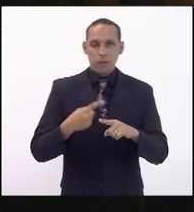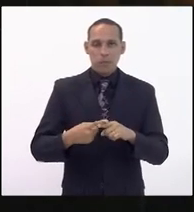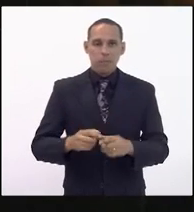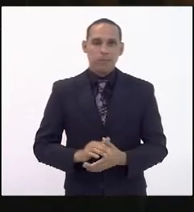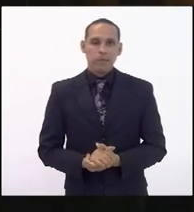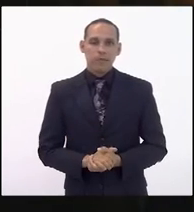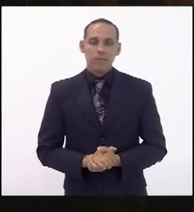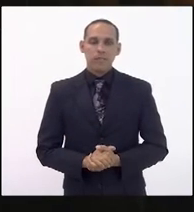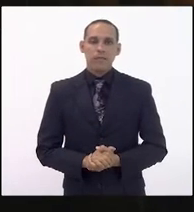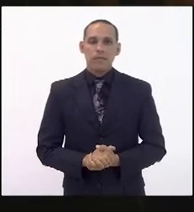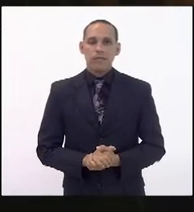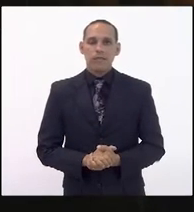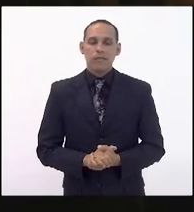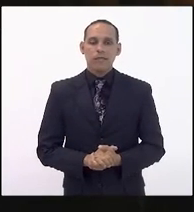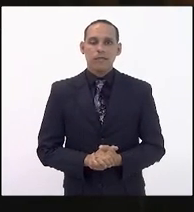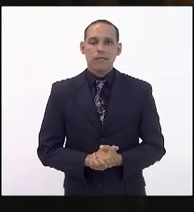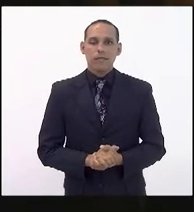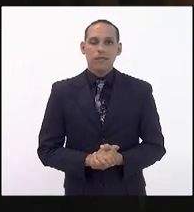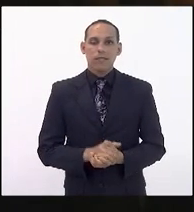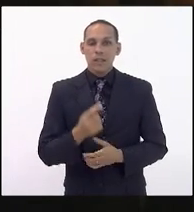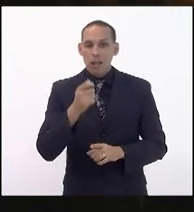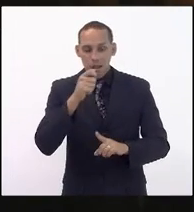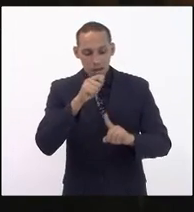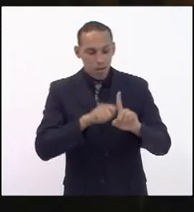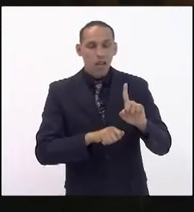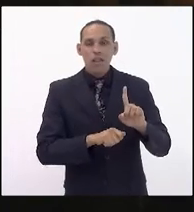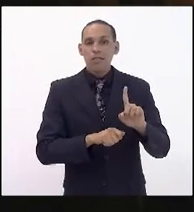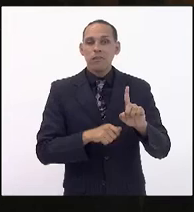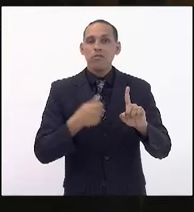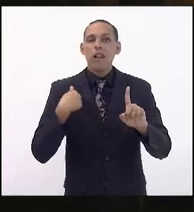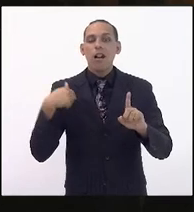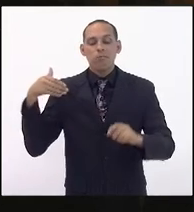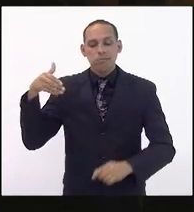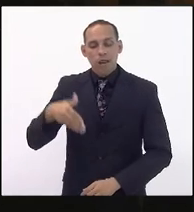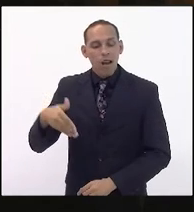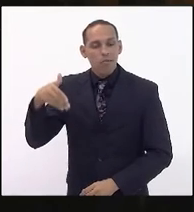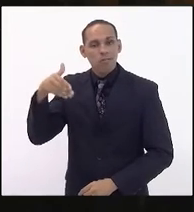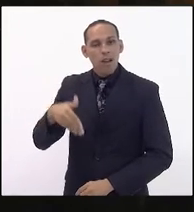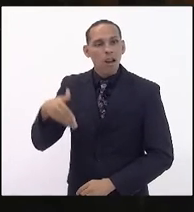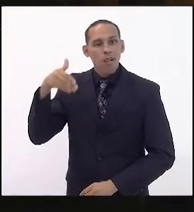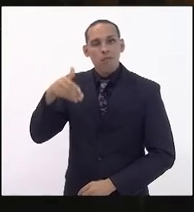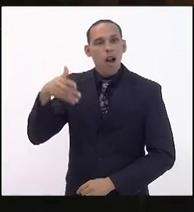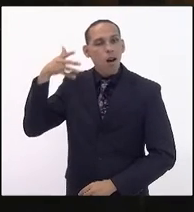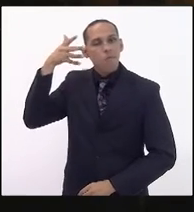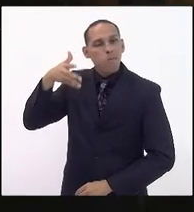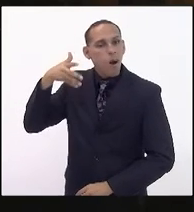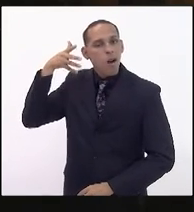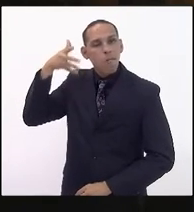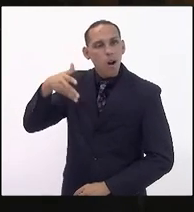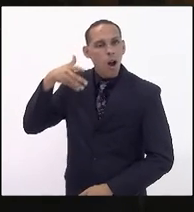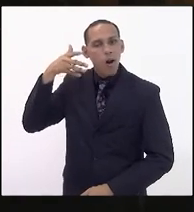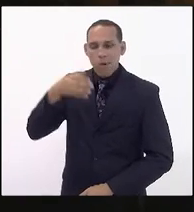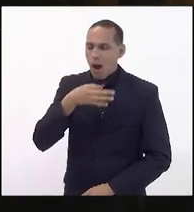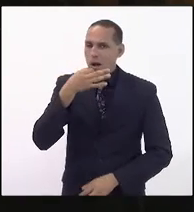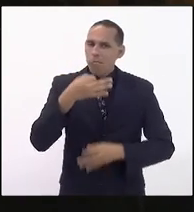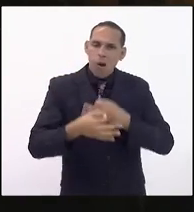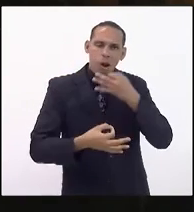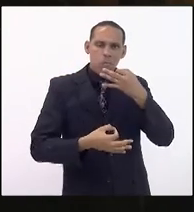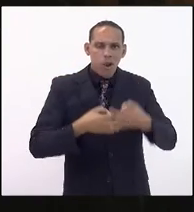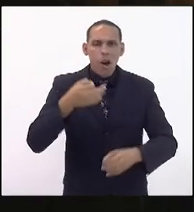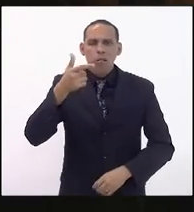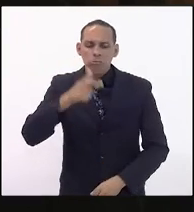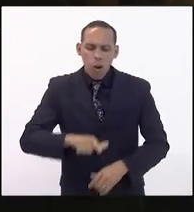é um mês que eu venho me posicionando em relação a essa questão como coisas